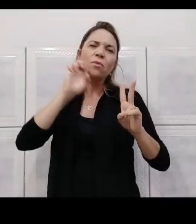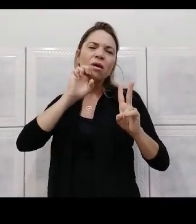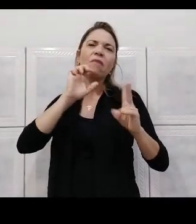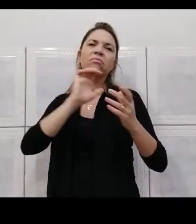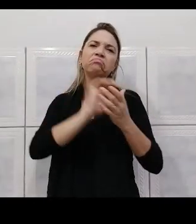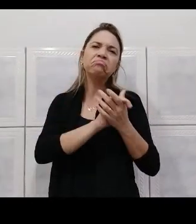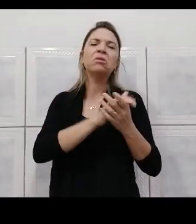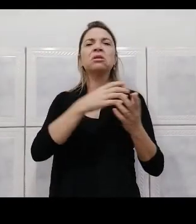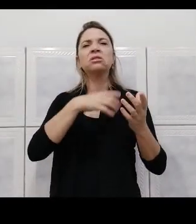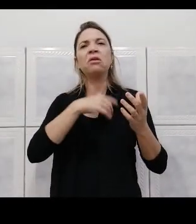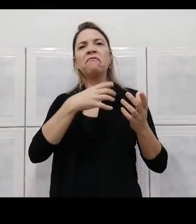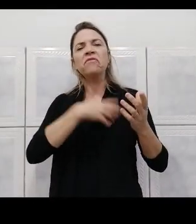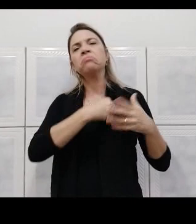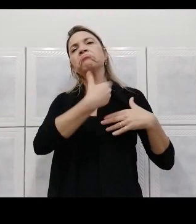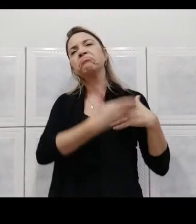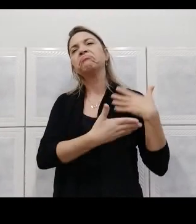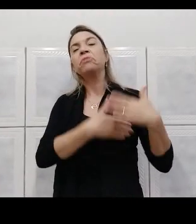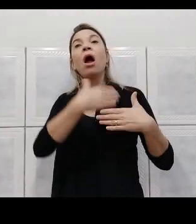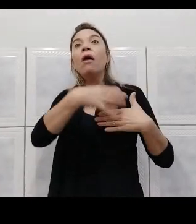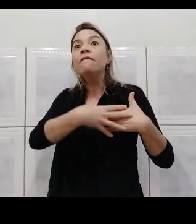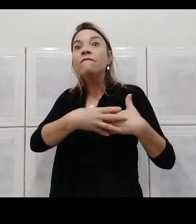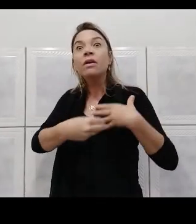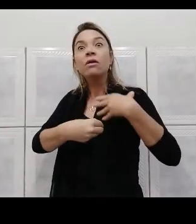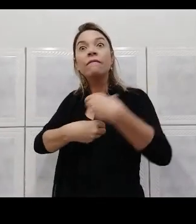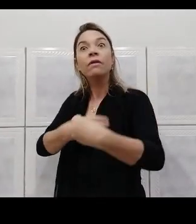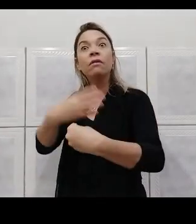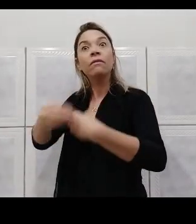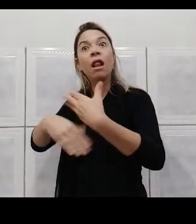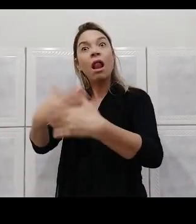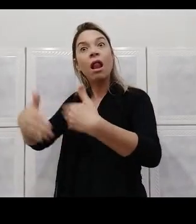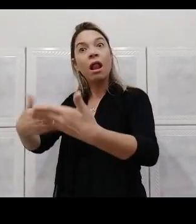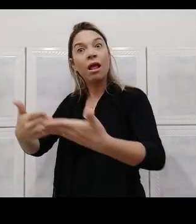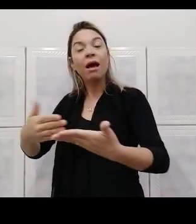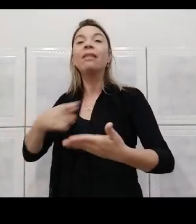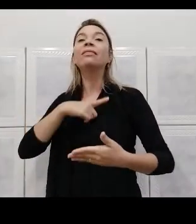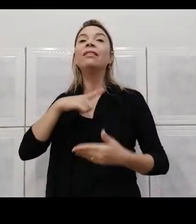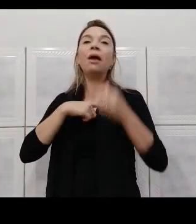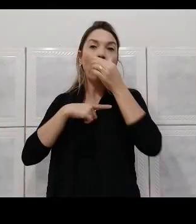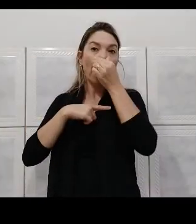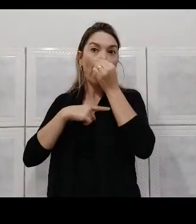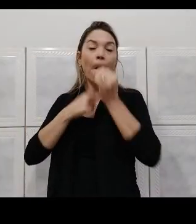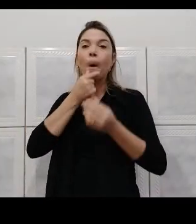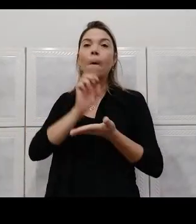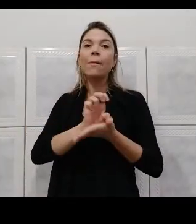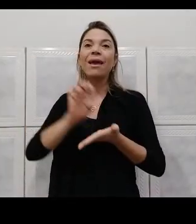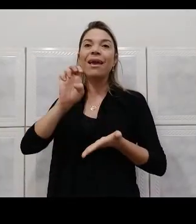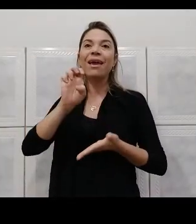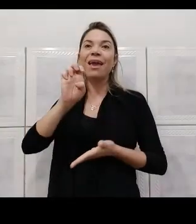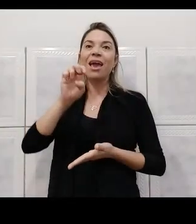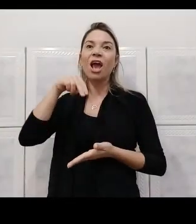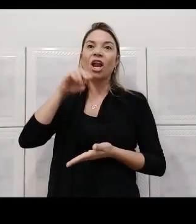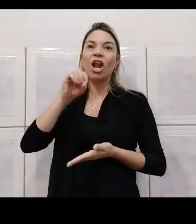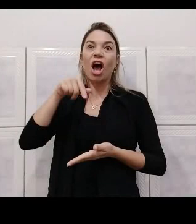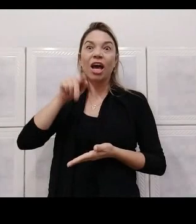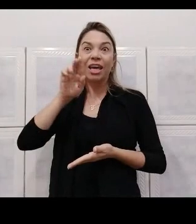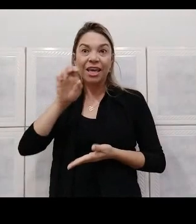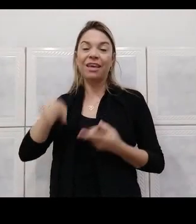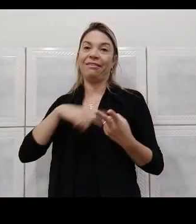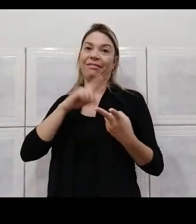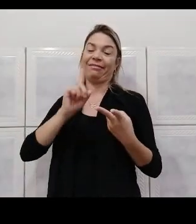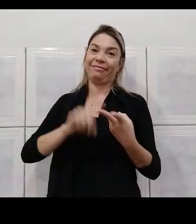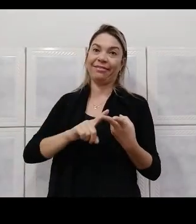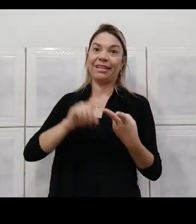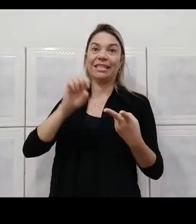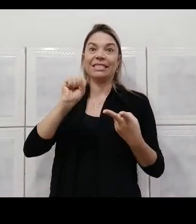fala de outros como Enoque, como Sete. Fala-nos de gente como Enoque que andou